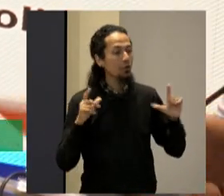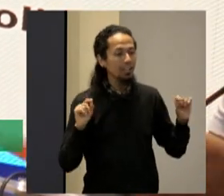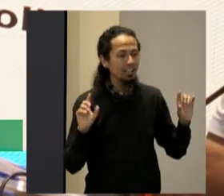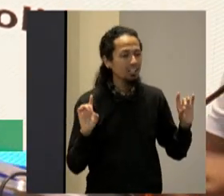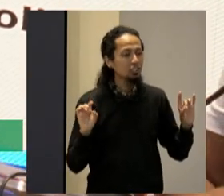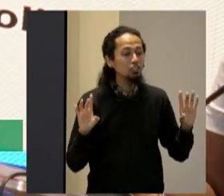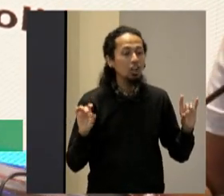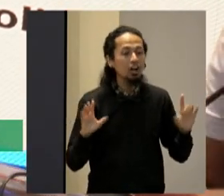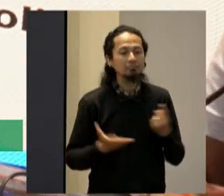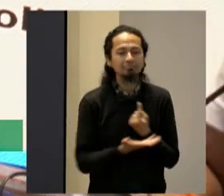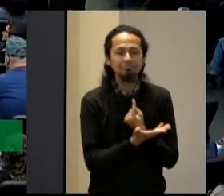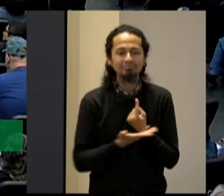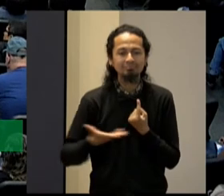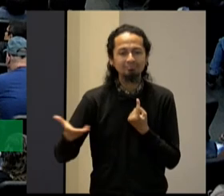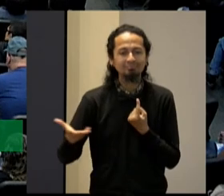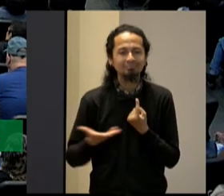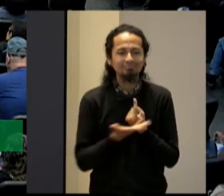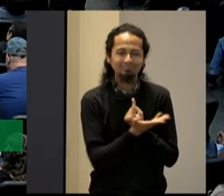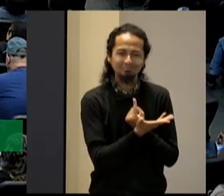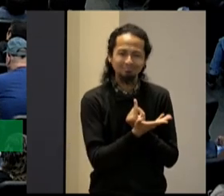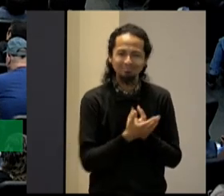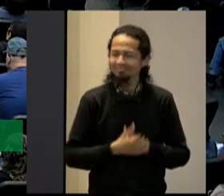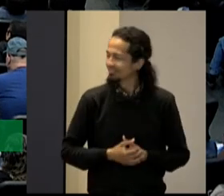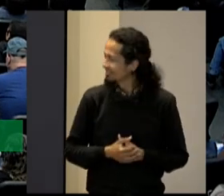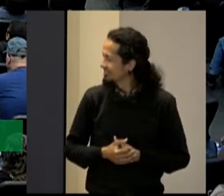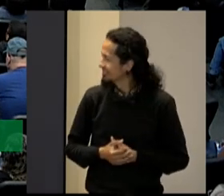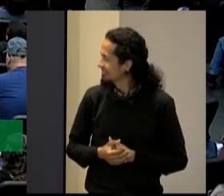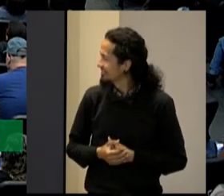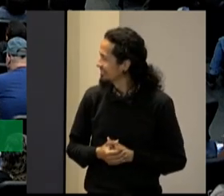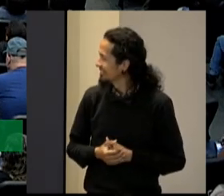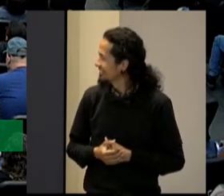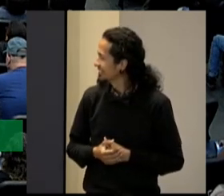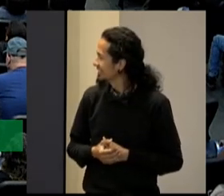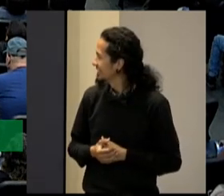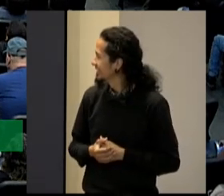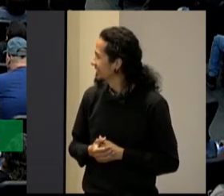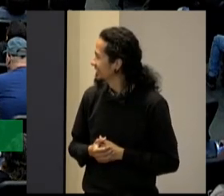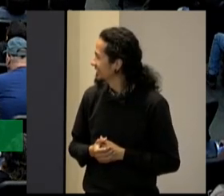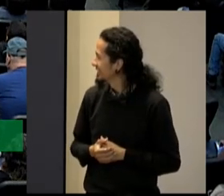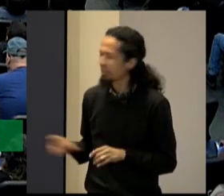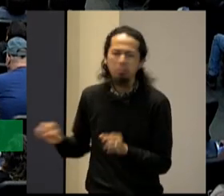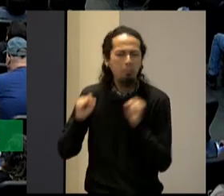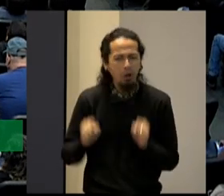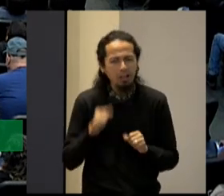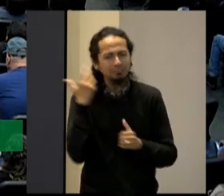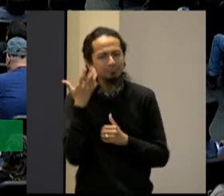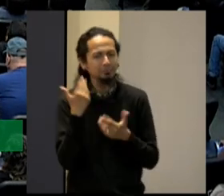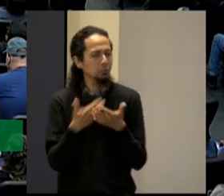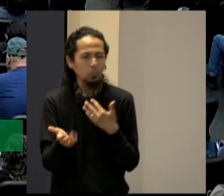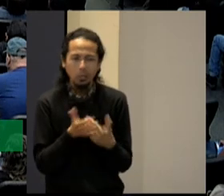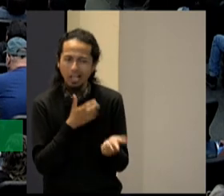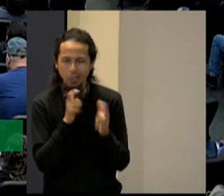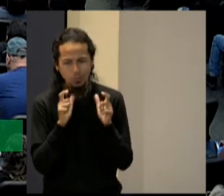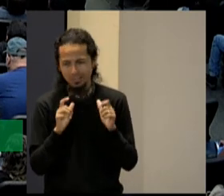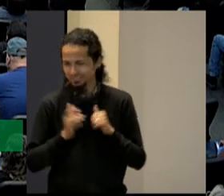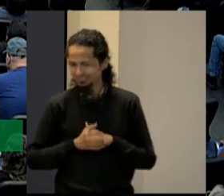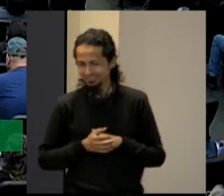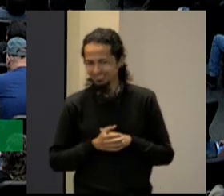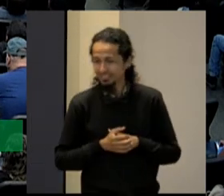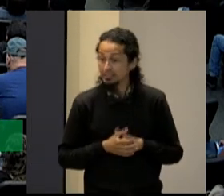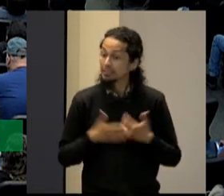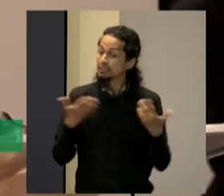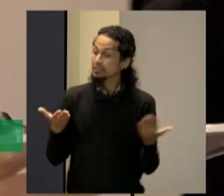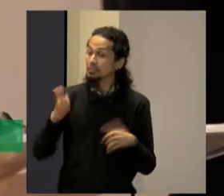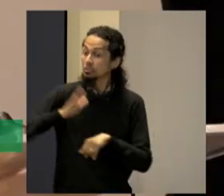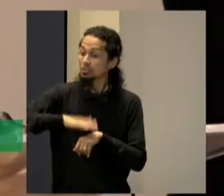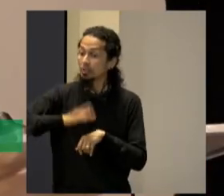mediar depois, tá bom? Fique à vontade. Isso, ela vai falar de onde ela quiser, né, Karen? Queríamos, então,